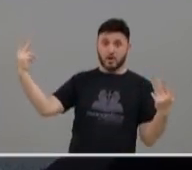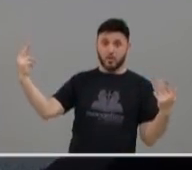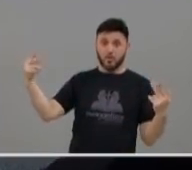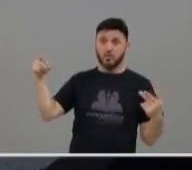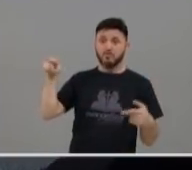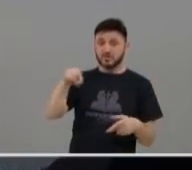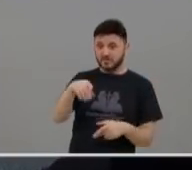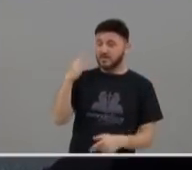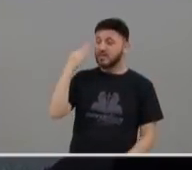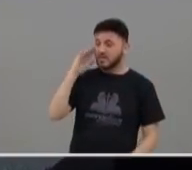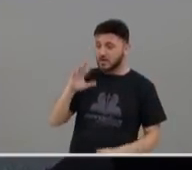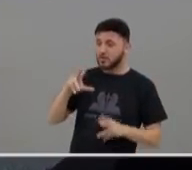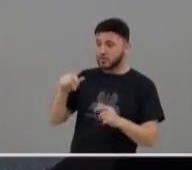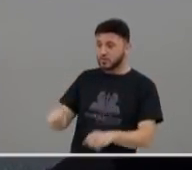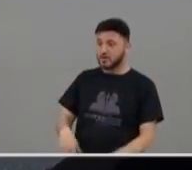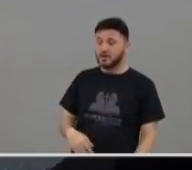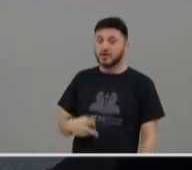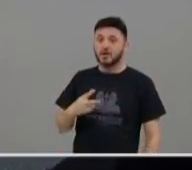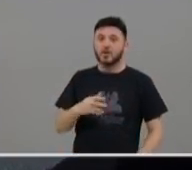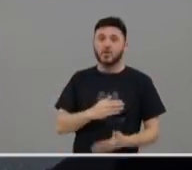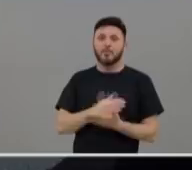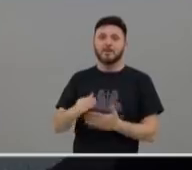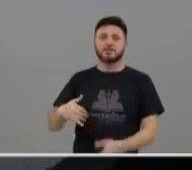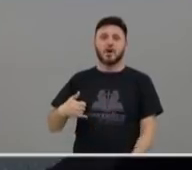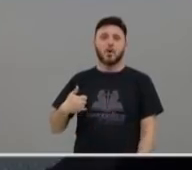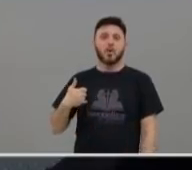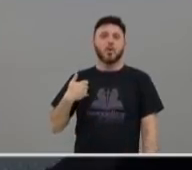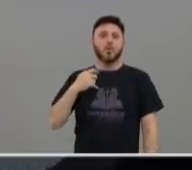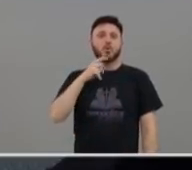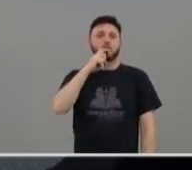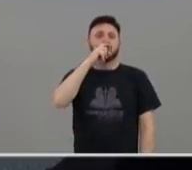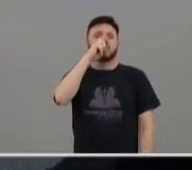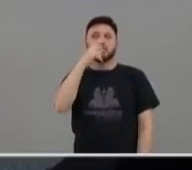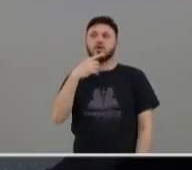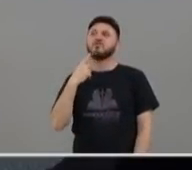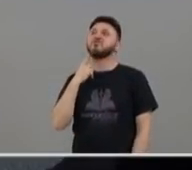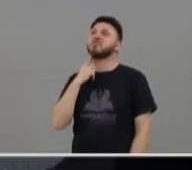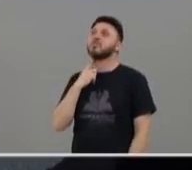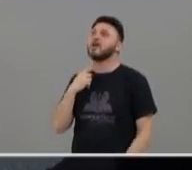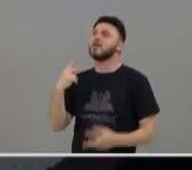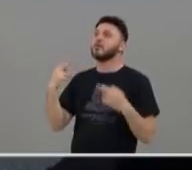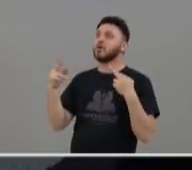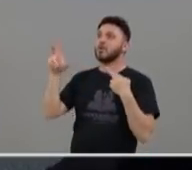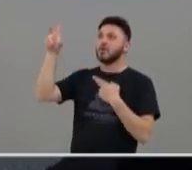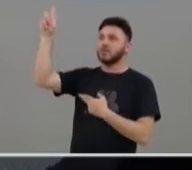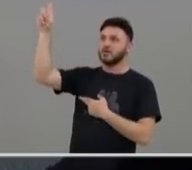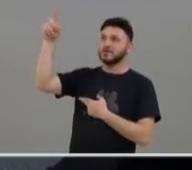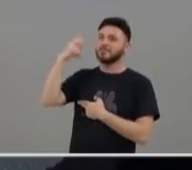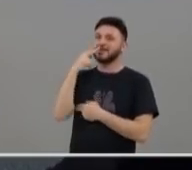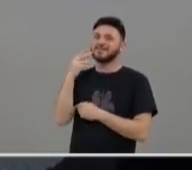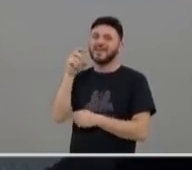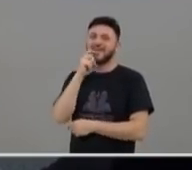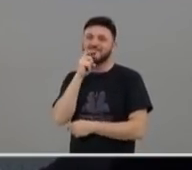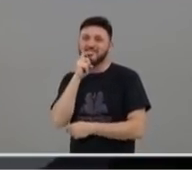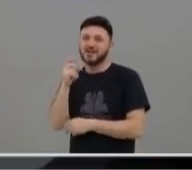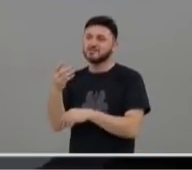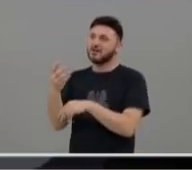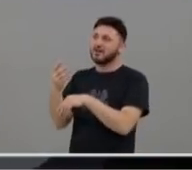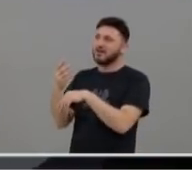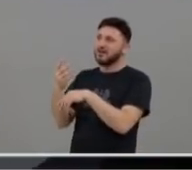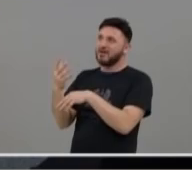tudo, surge o orgulho, o desejo de ser aquilo que o outro é. O desejo de